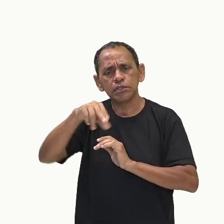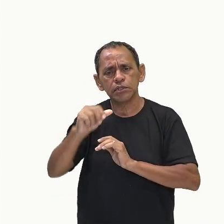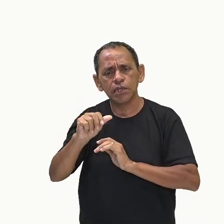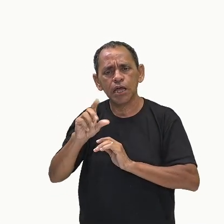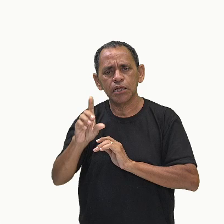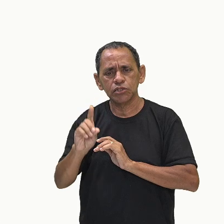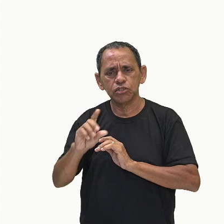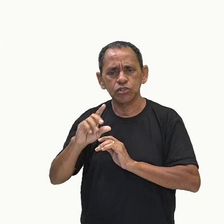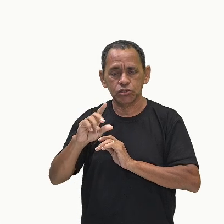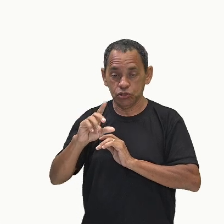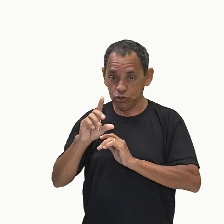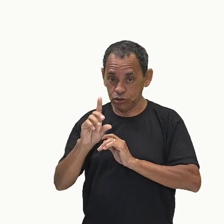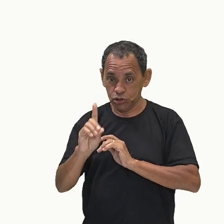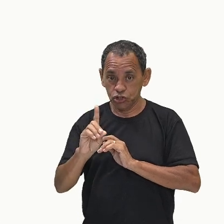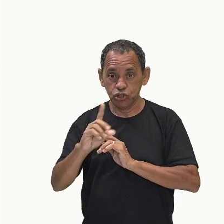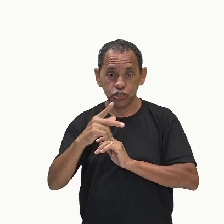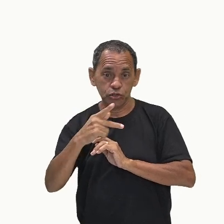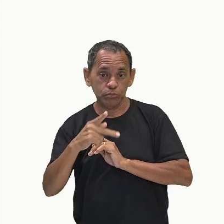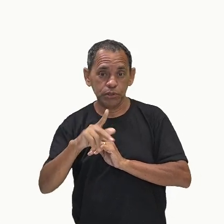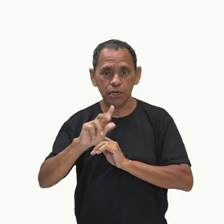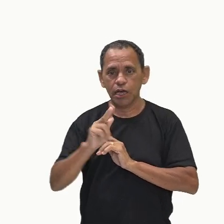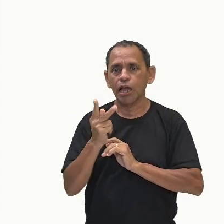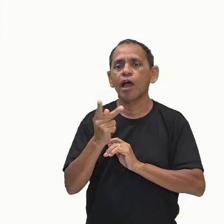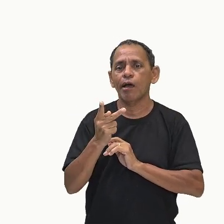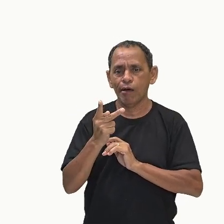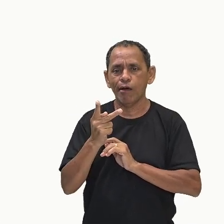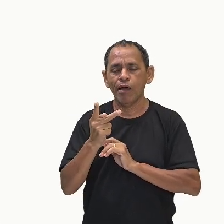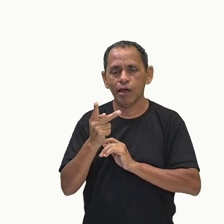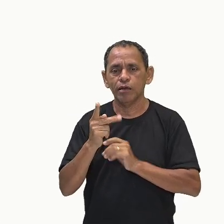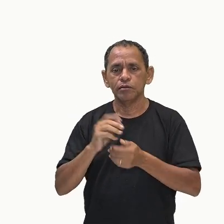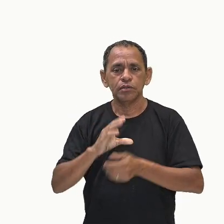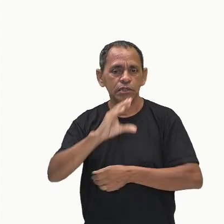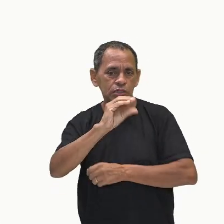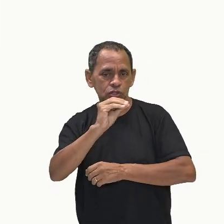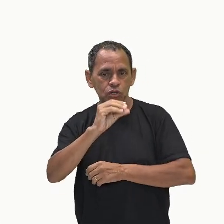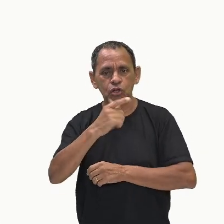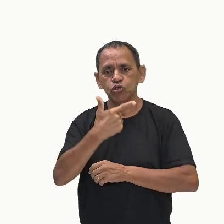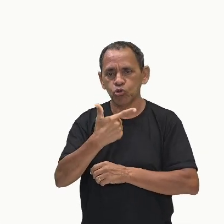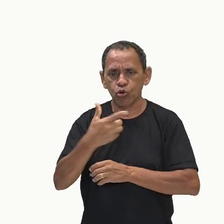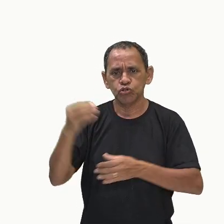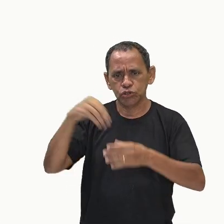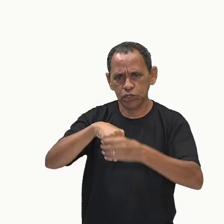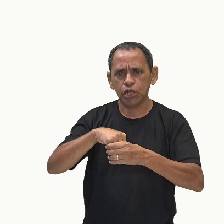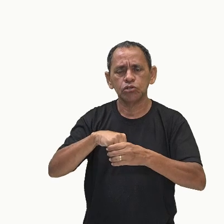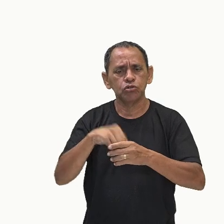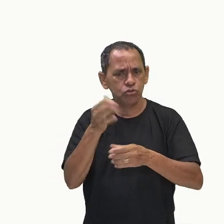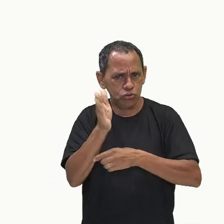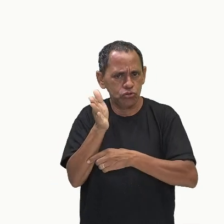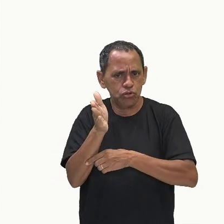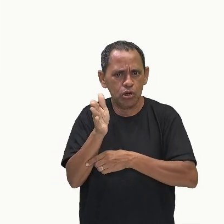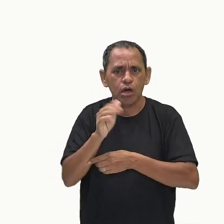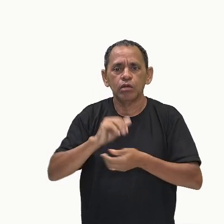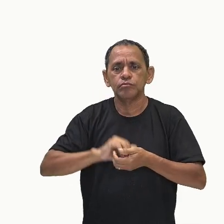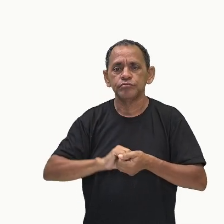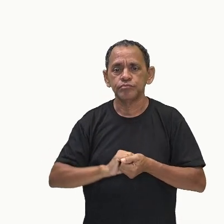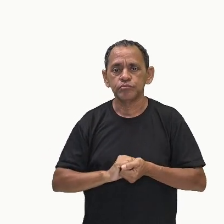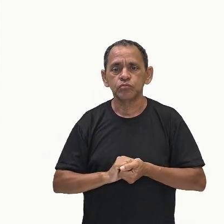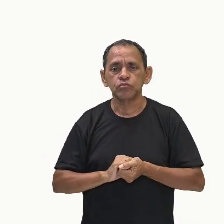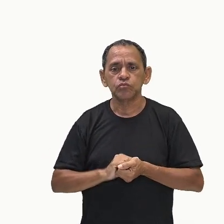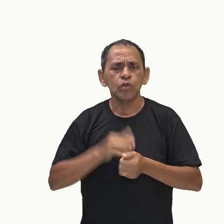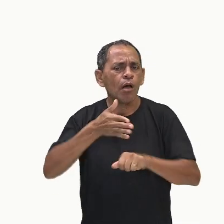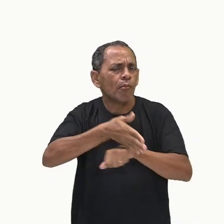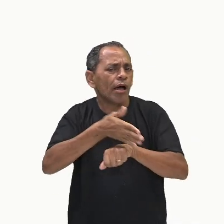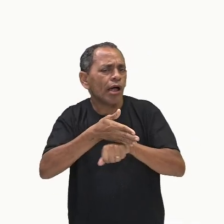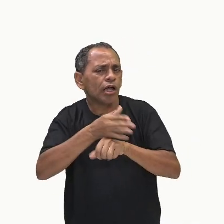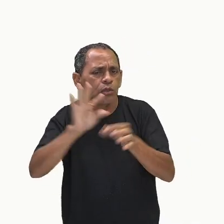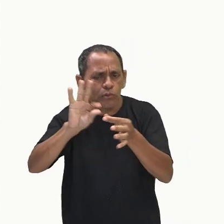e nesse momento, o dióxido de carbono, que já está presente dentro do cloroplasto, ele vai fazer parte desse ciclo,